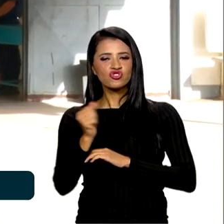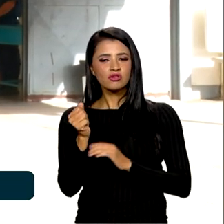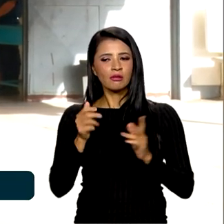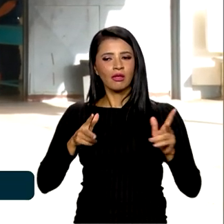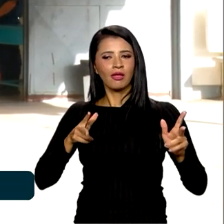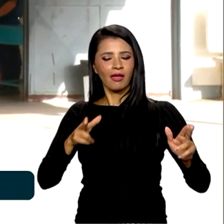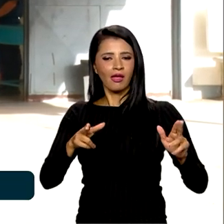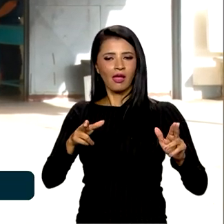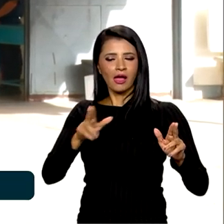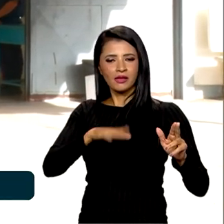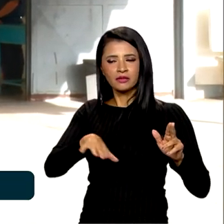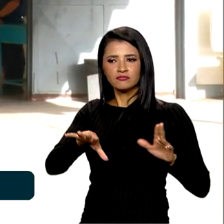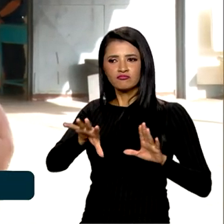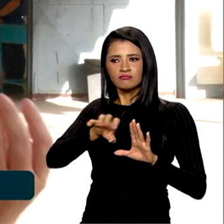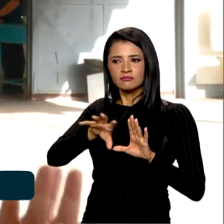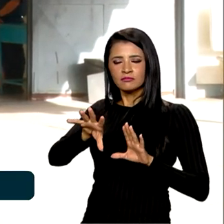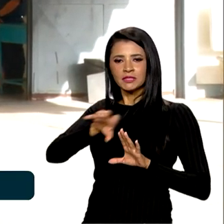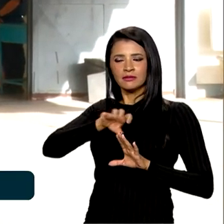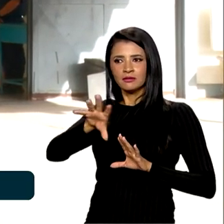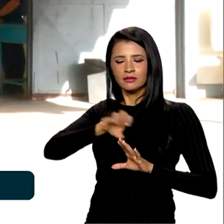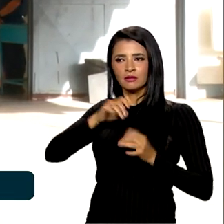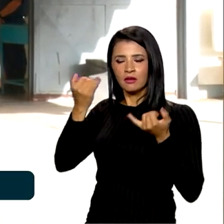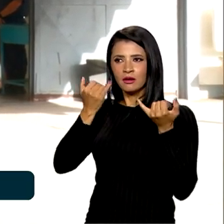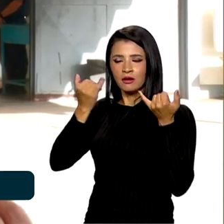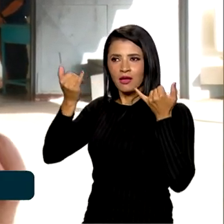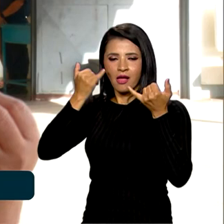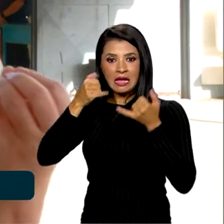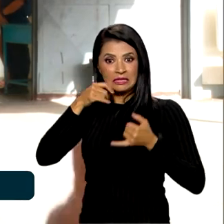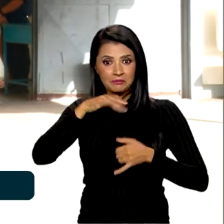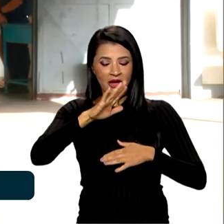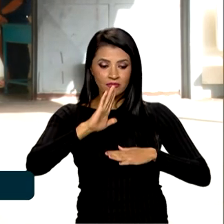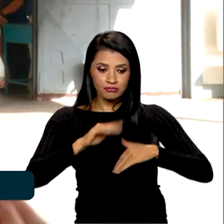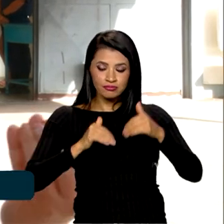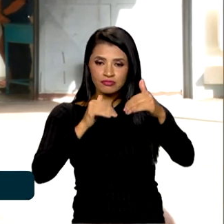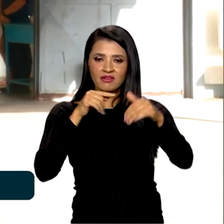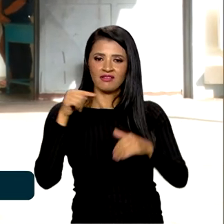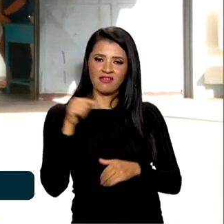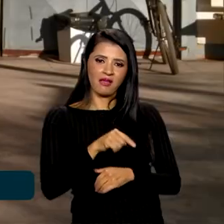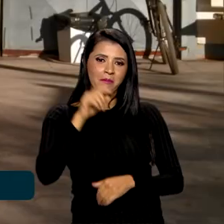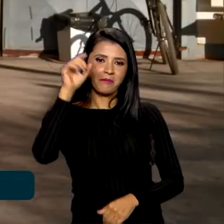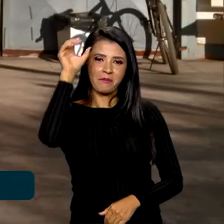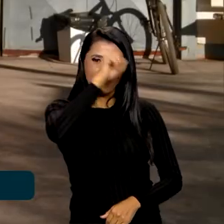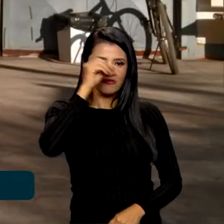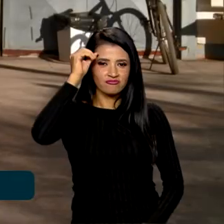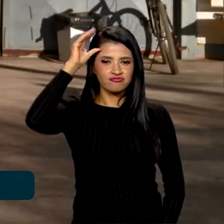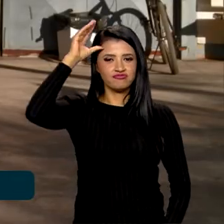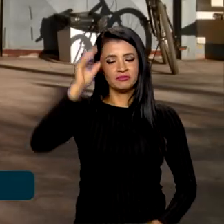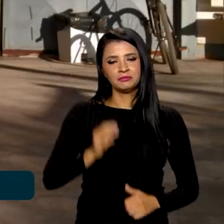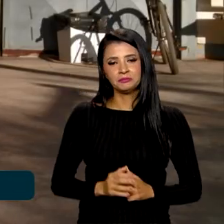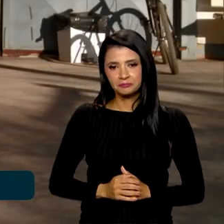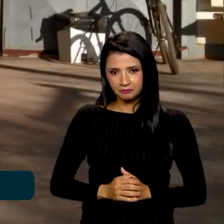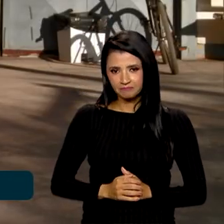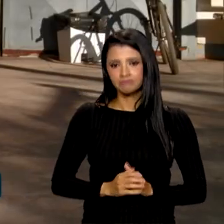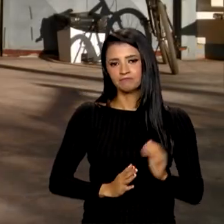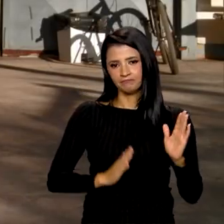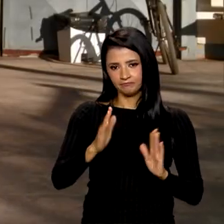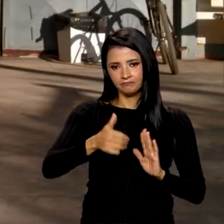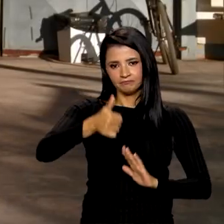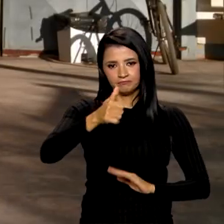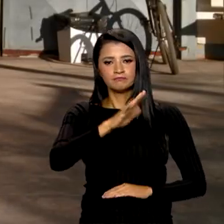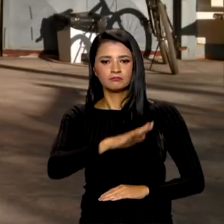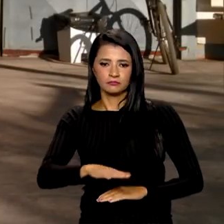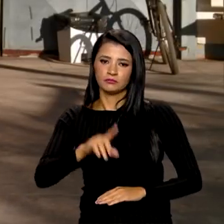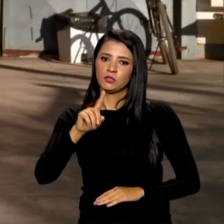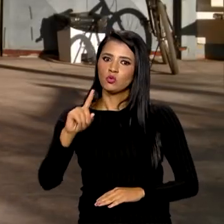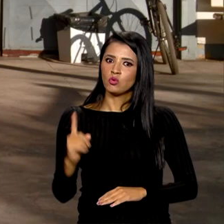criança é uma esponja Quanto mais ela for desenvolvida mais ela vai aprender a primeira infância é um período